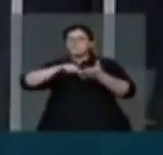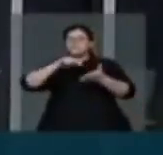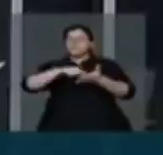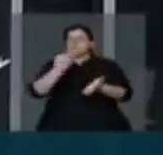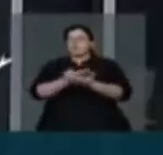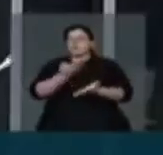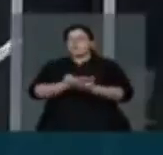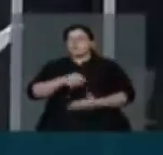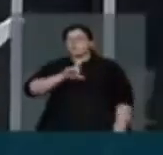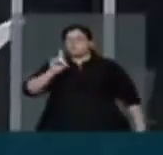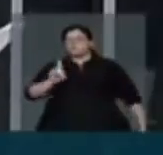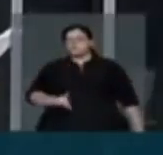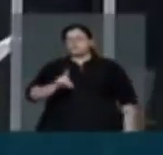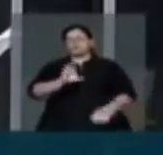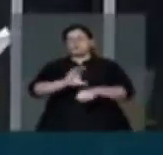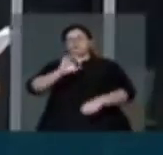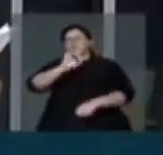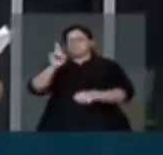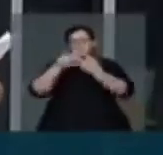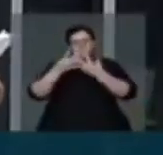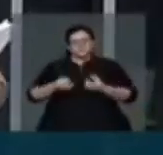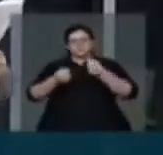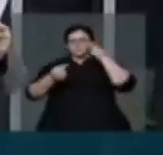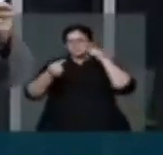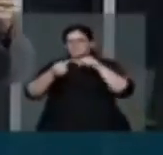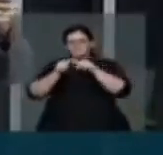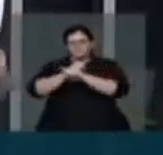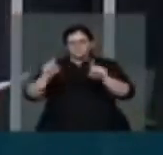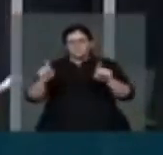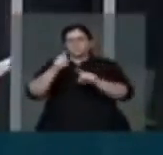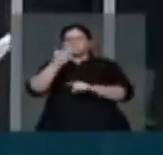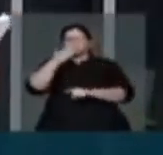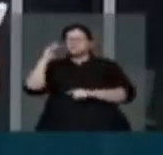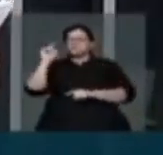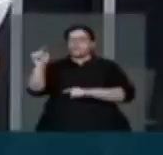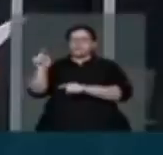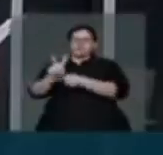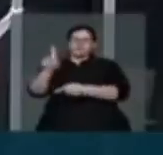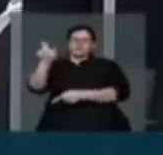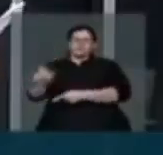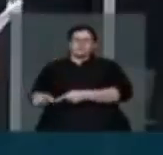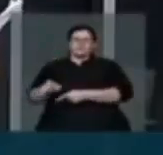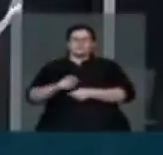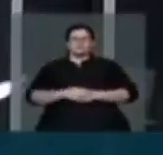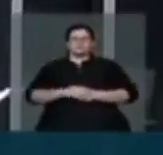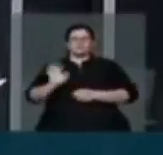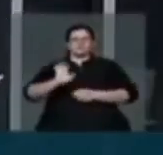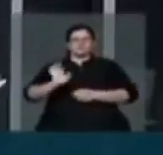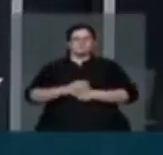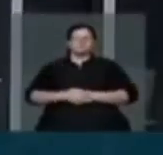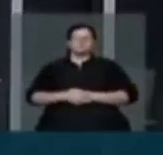constitucional, não aceitamos concordar com o que defende o movimento ativista